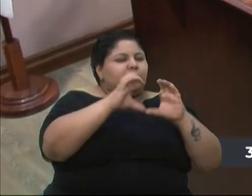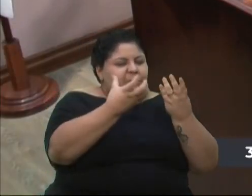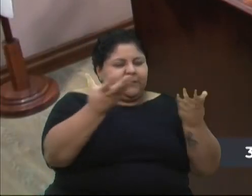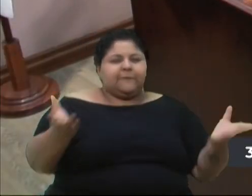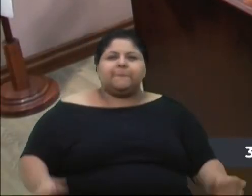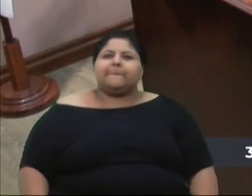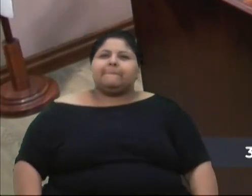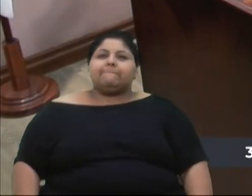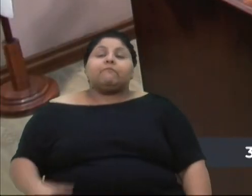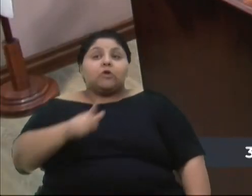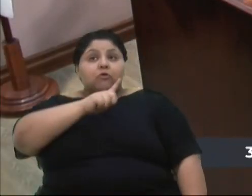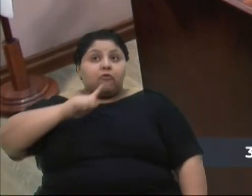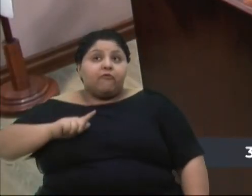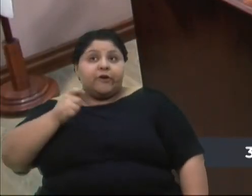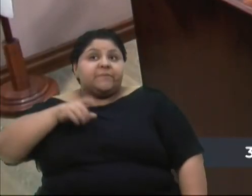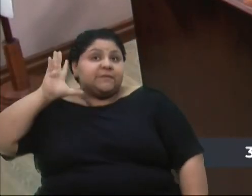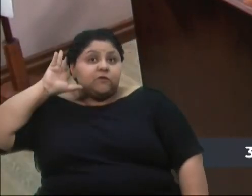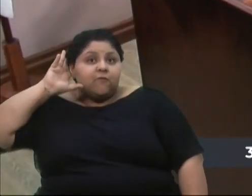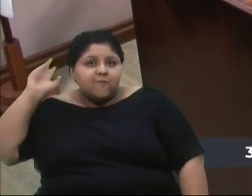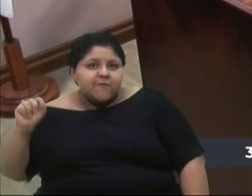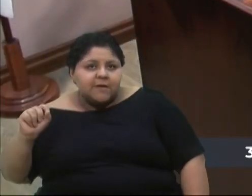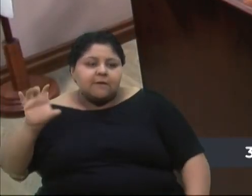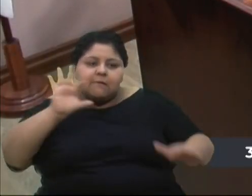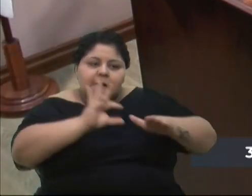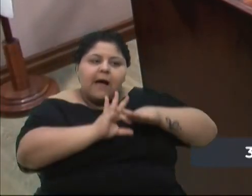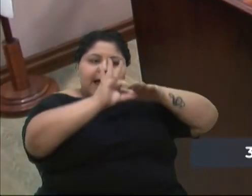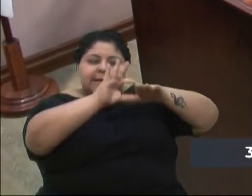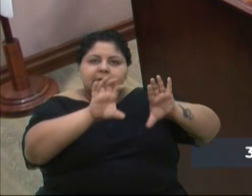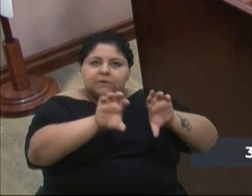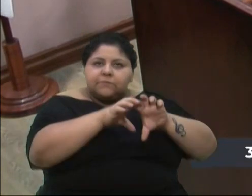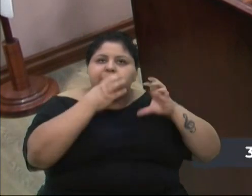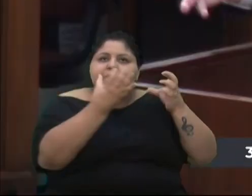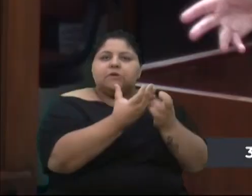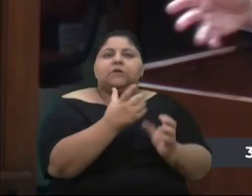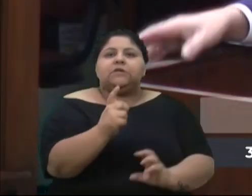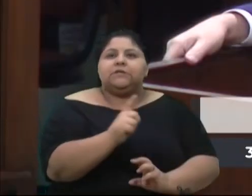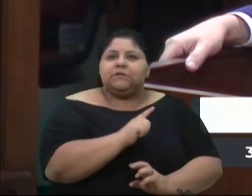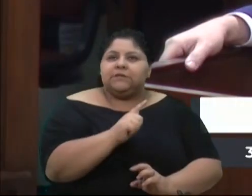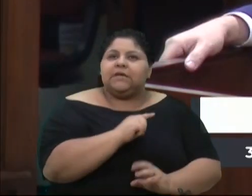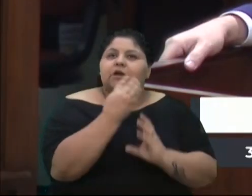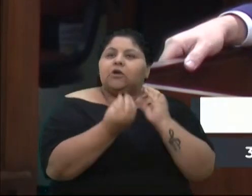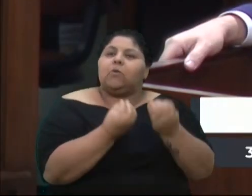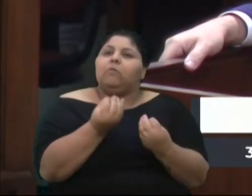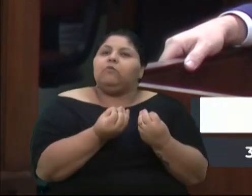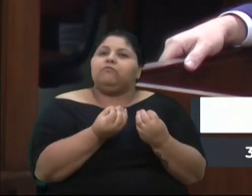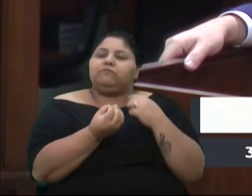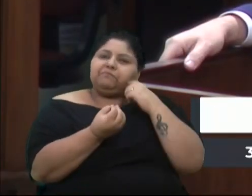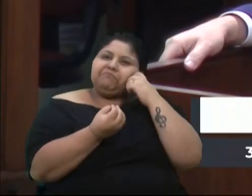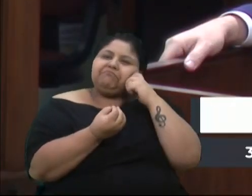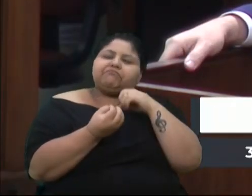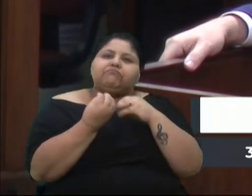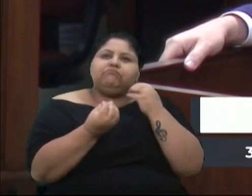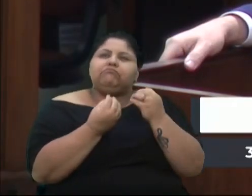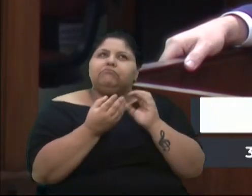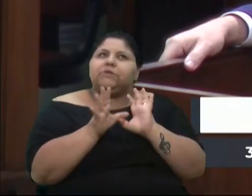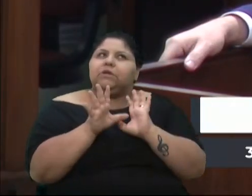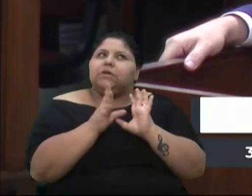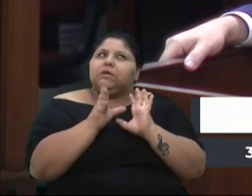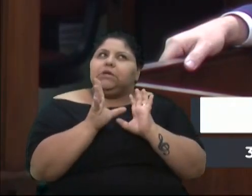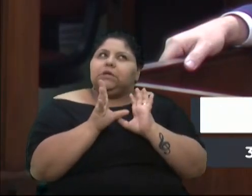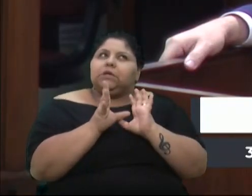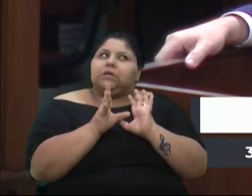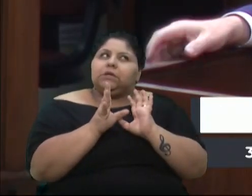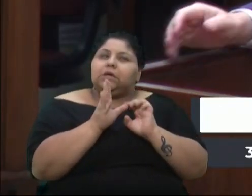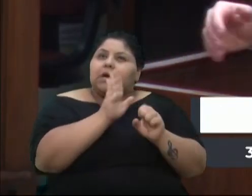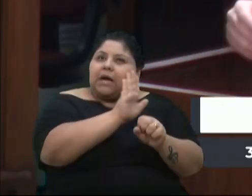ouvir justamente as lideranças comunitárias e ter como vamos dizer assim,